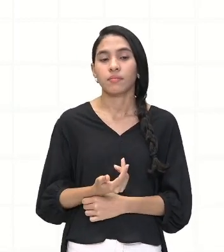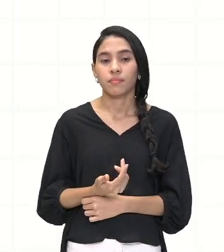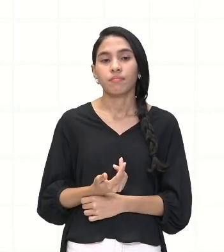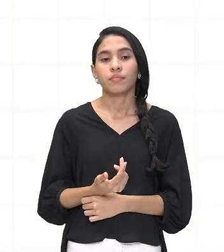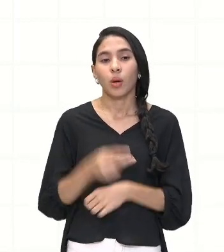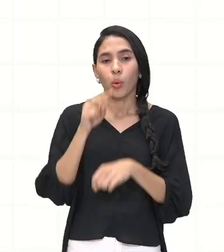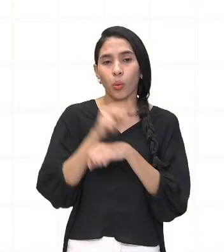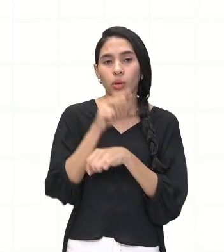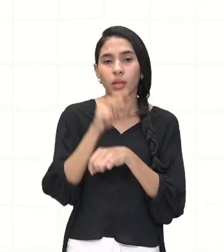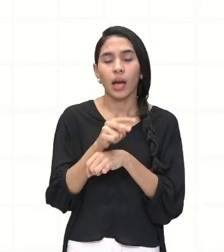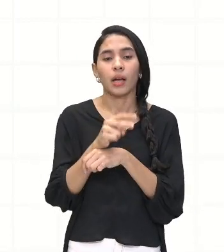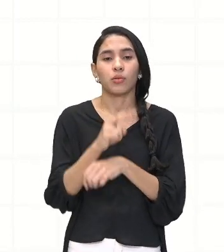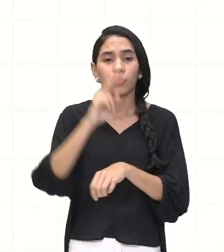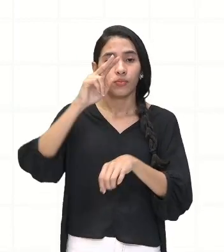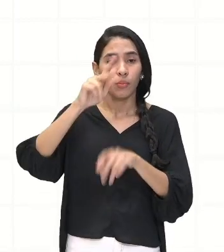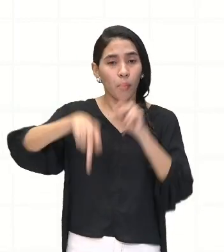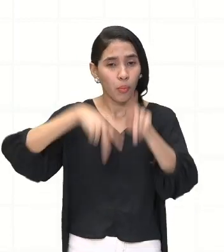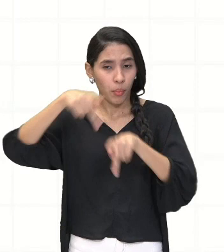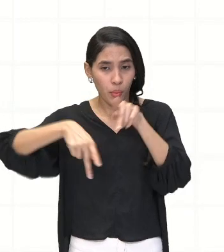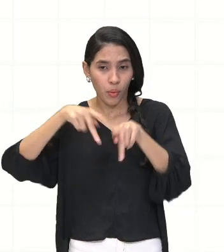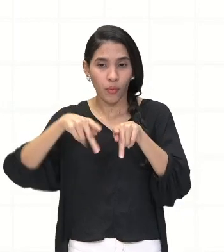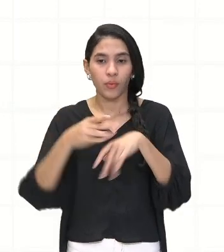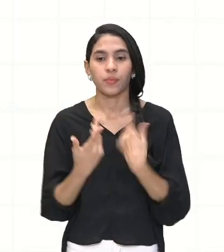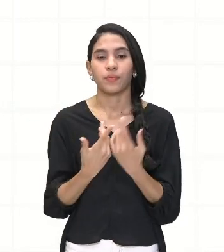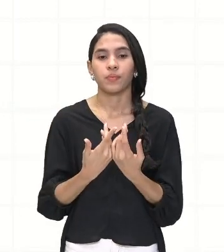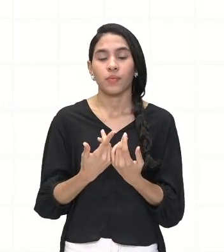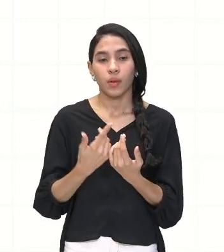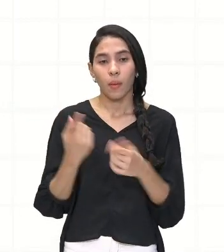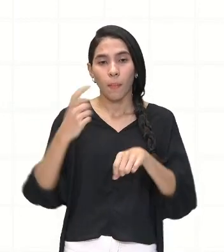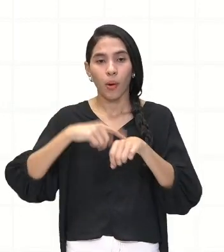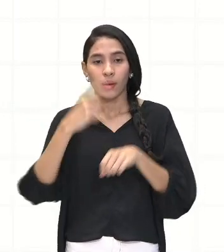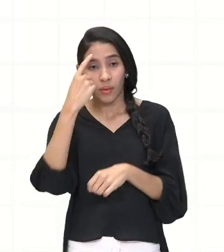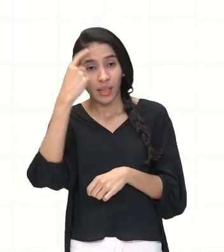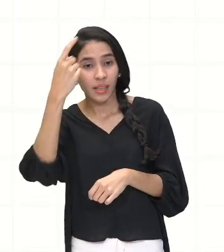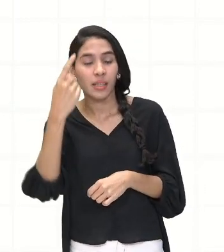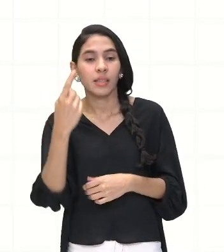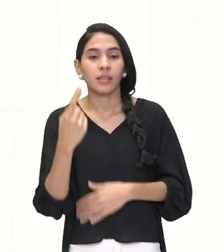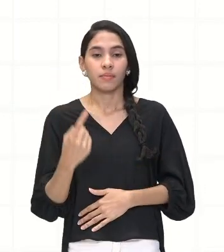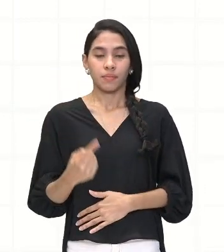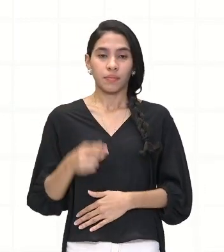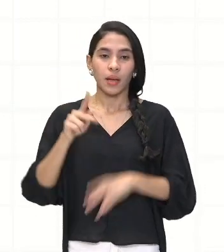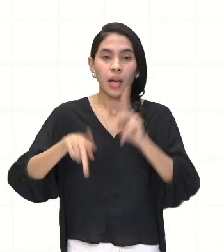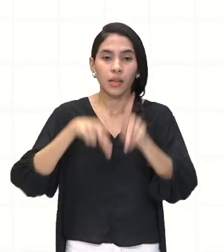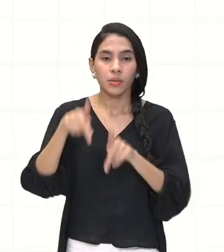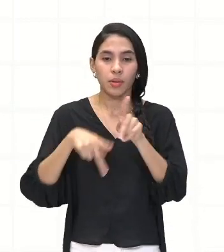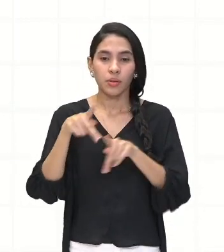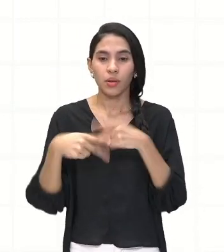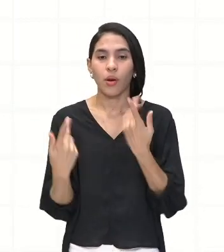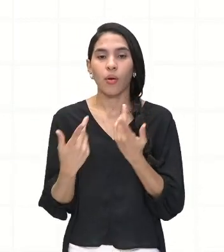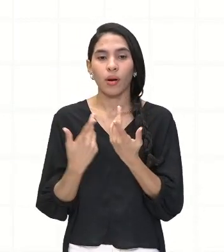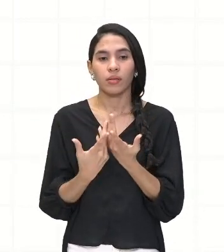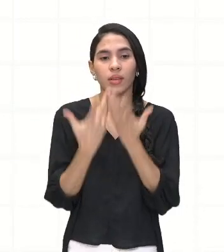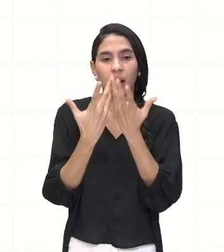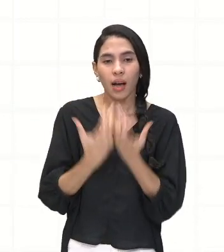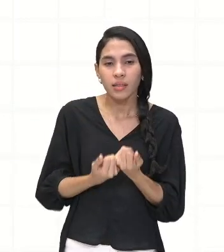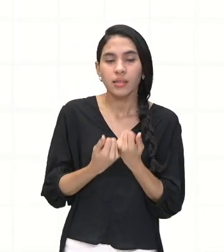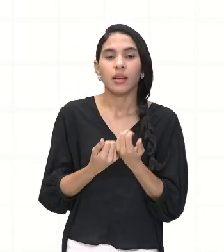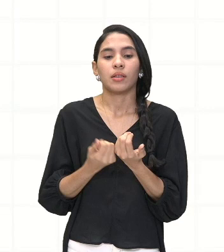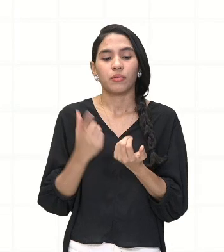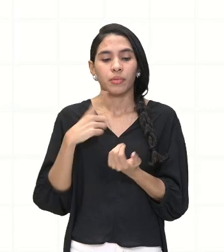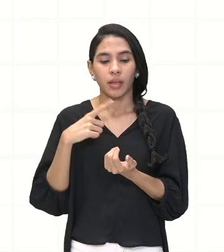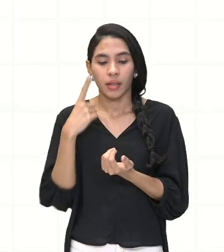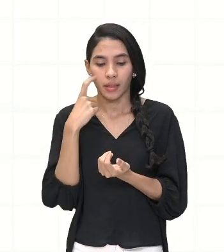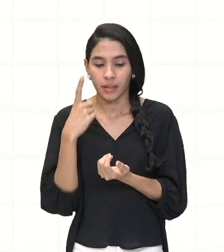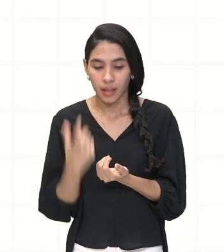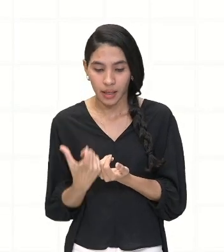nação. Então, na medida em que se cria esses ideais nacionais, as pessoas passam a se interessar